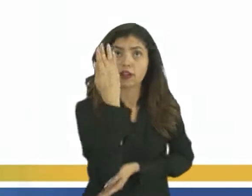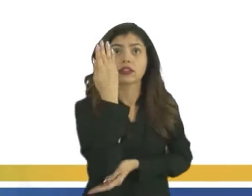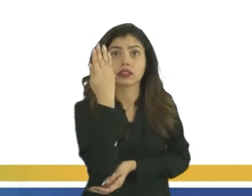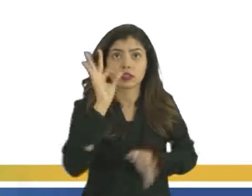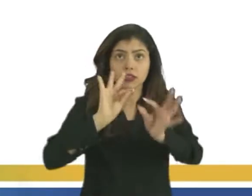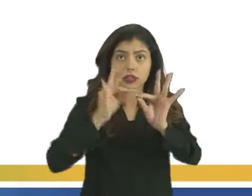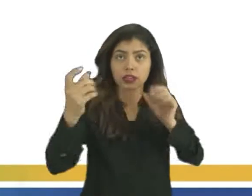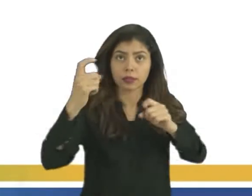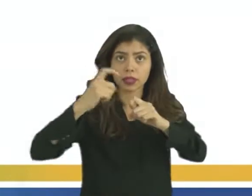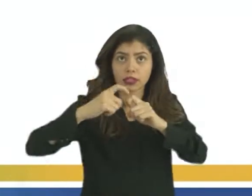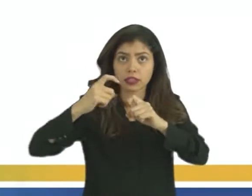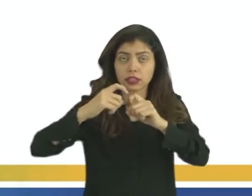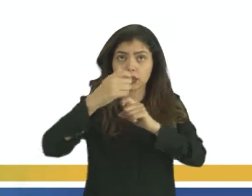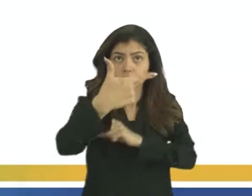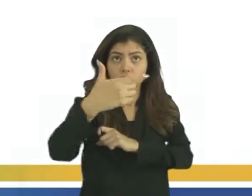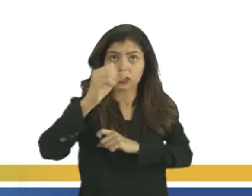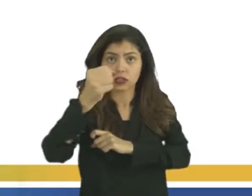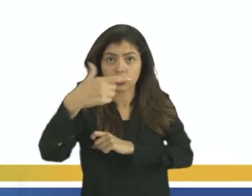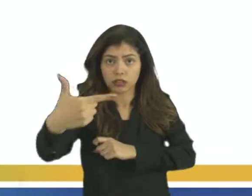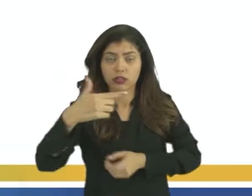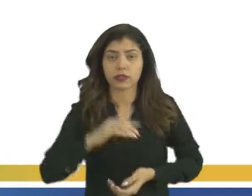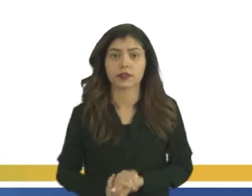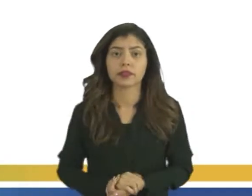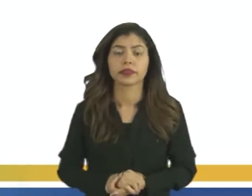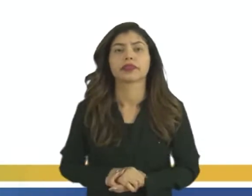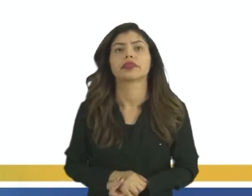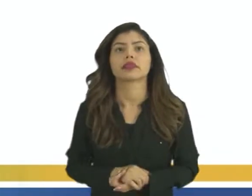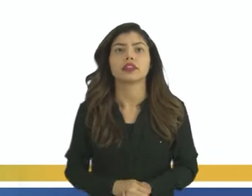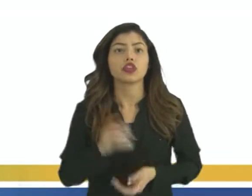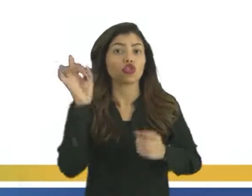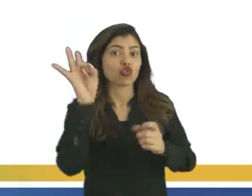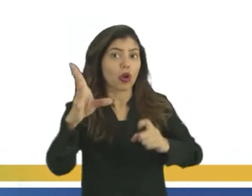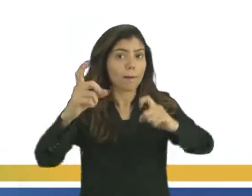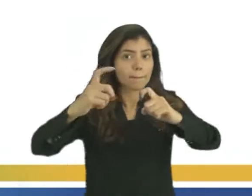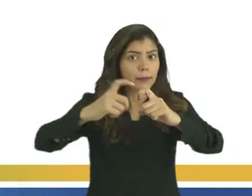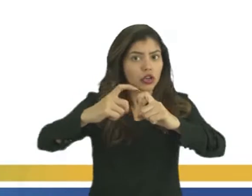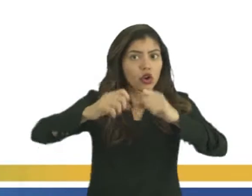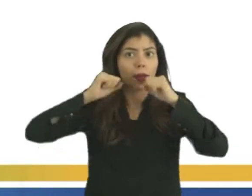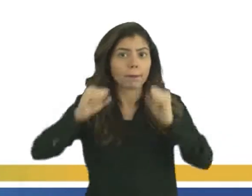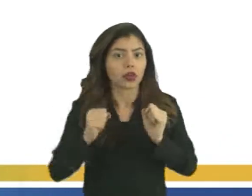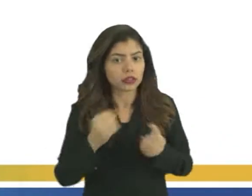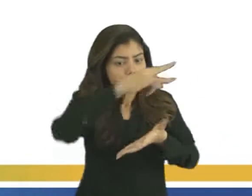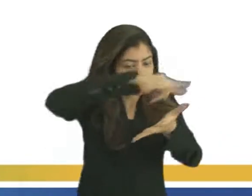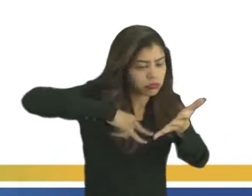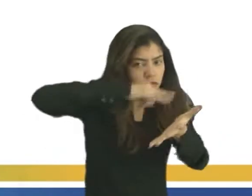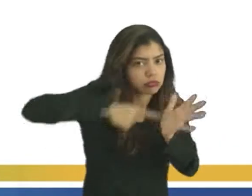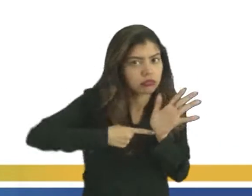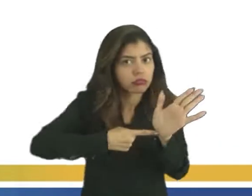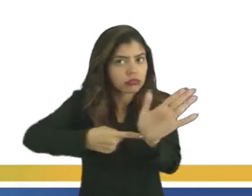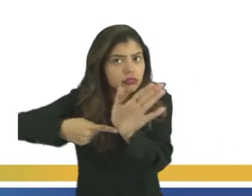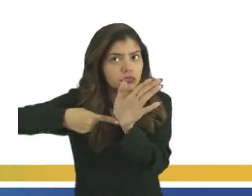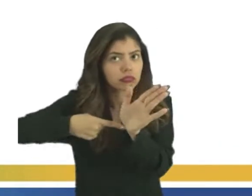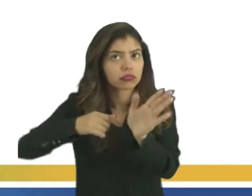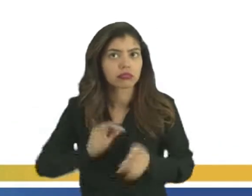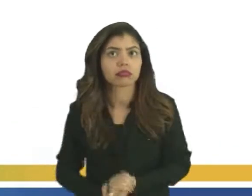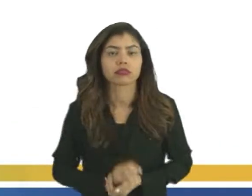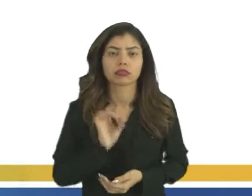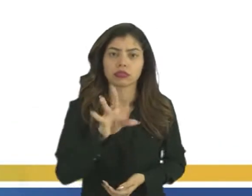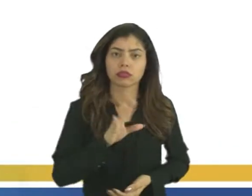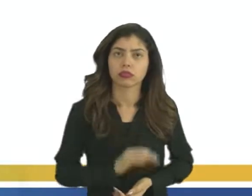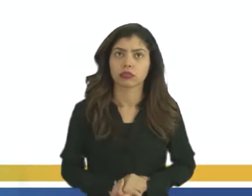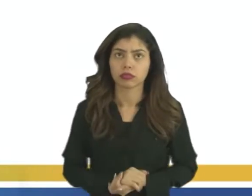da medicina. Porque somente médicos que podem receitar essa medicação, né,